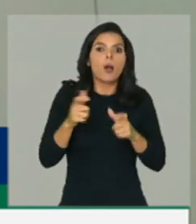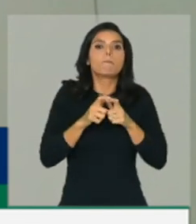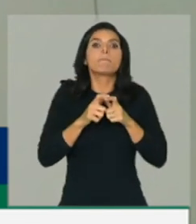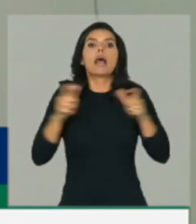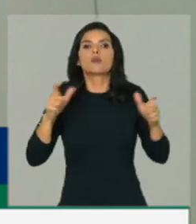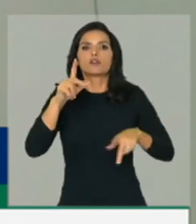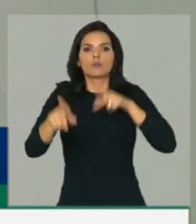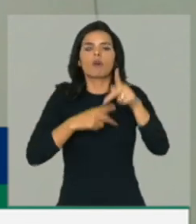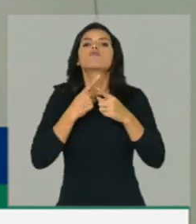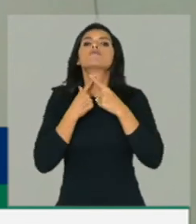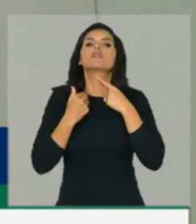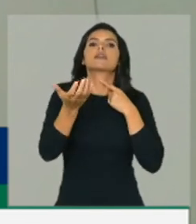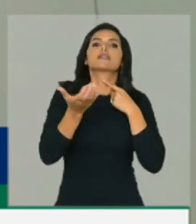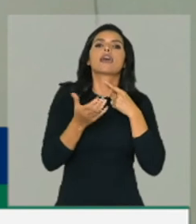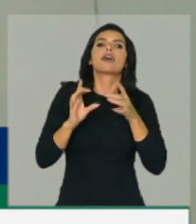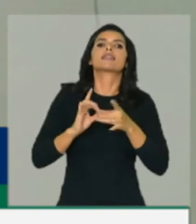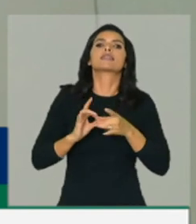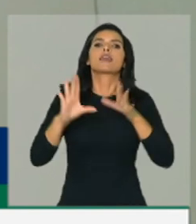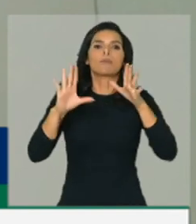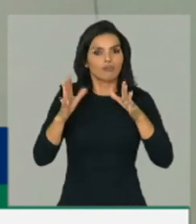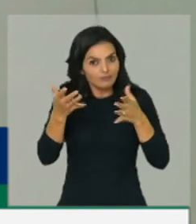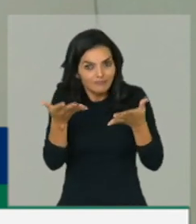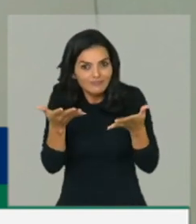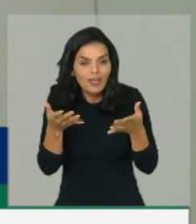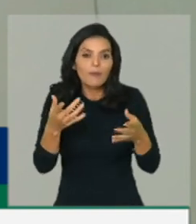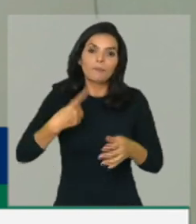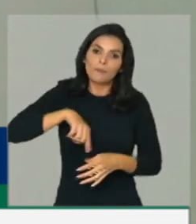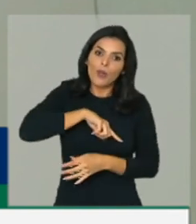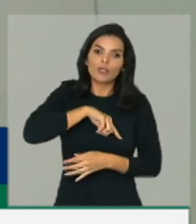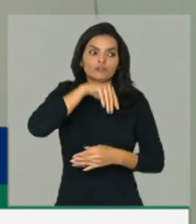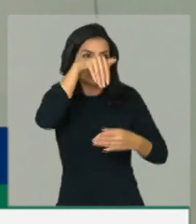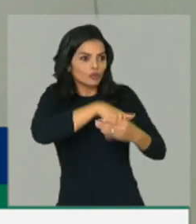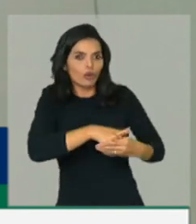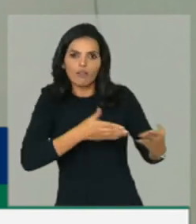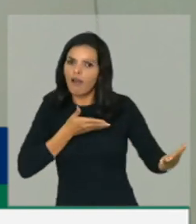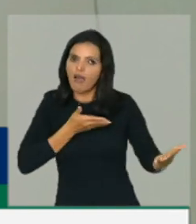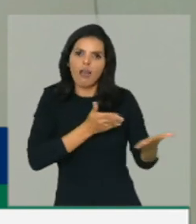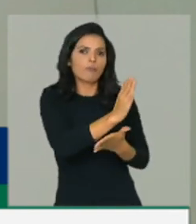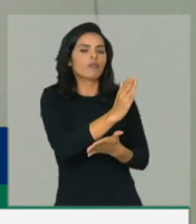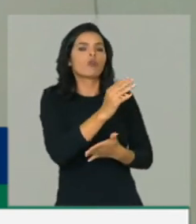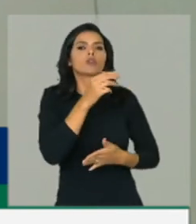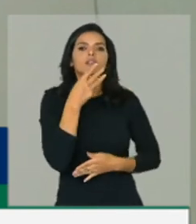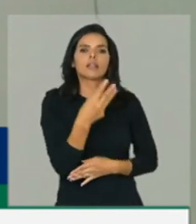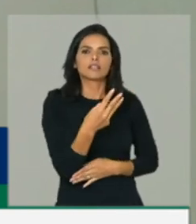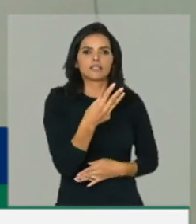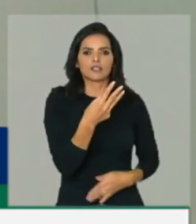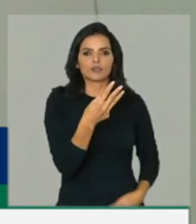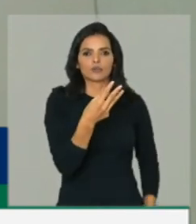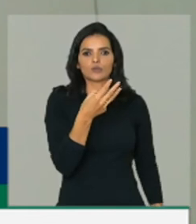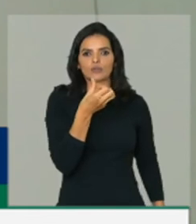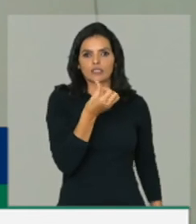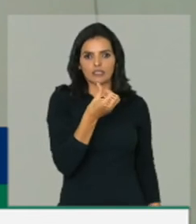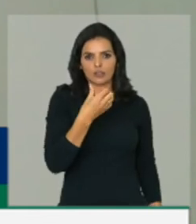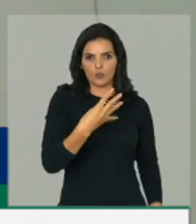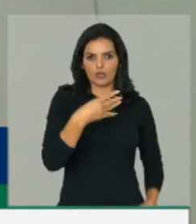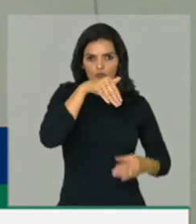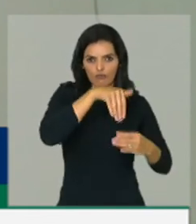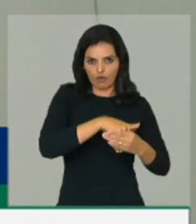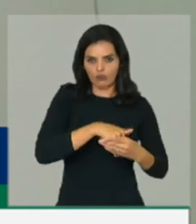deseja, e por isso a Câmara deu uma resposta avassaladora. Foram 364